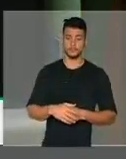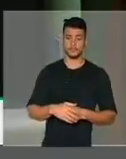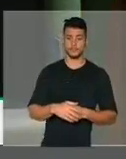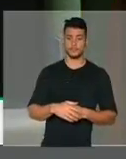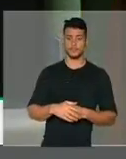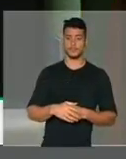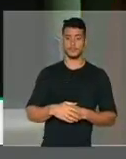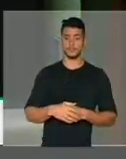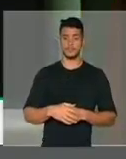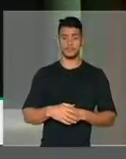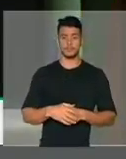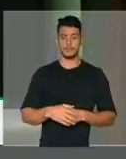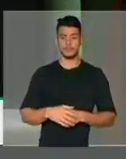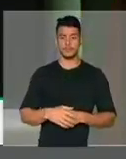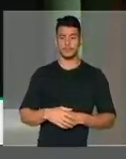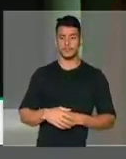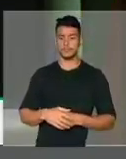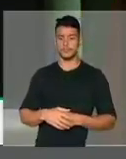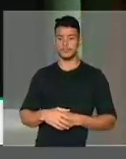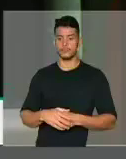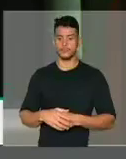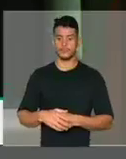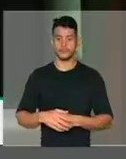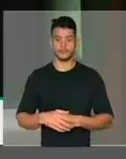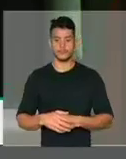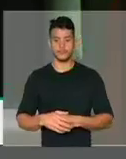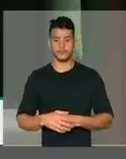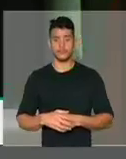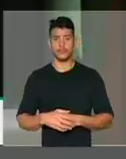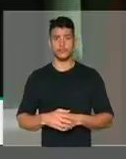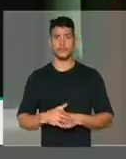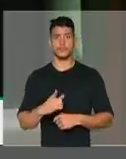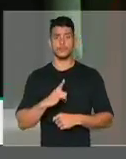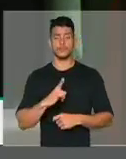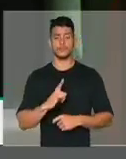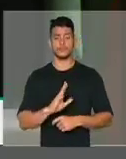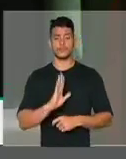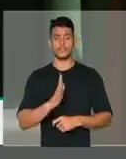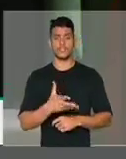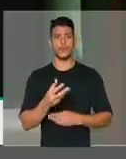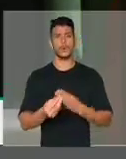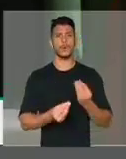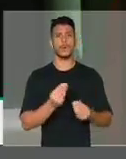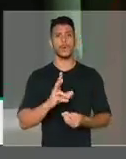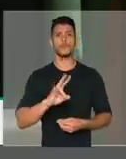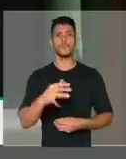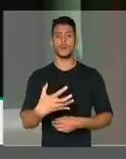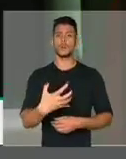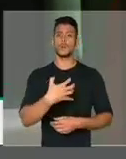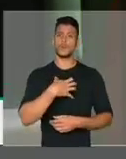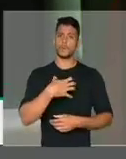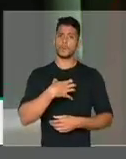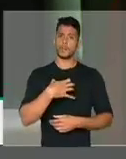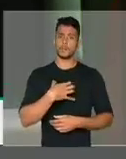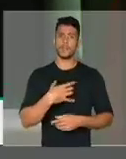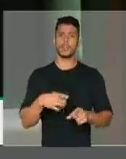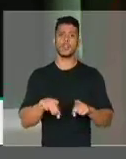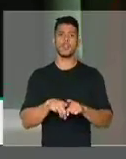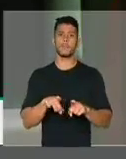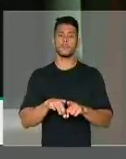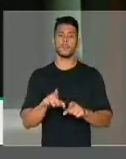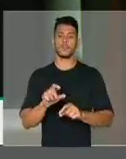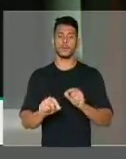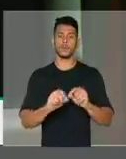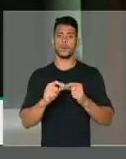seu arco de aliança condições absolutamente claras sobre o seu comportamento, a sua atitude, mas, sobretudo, do